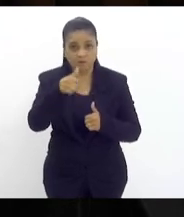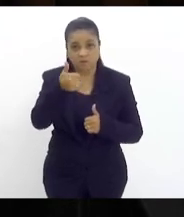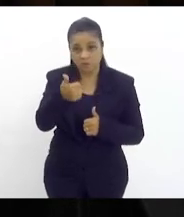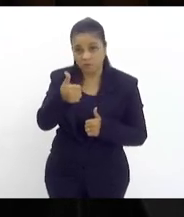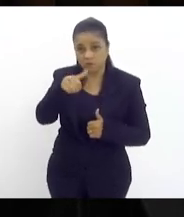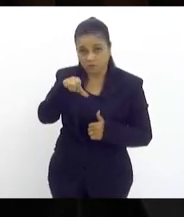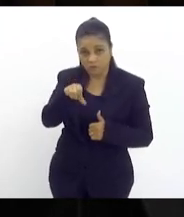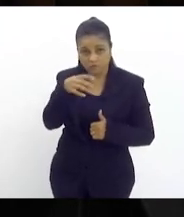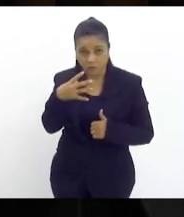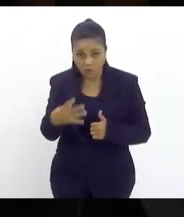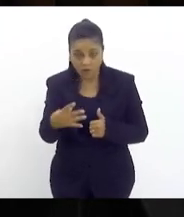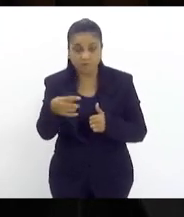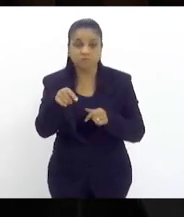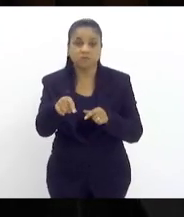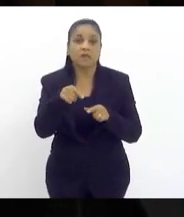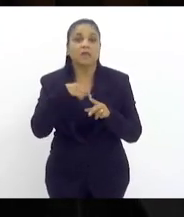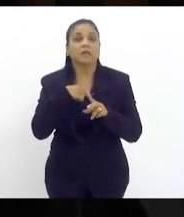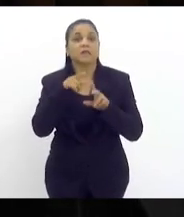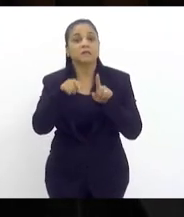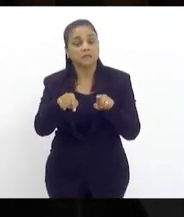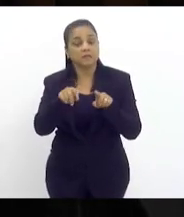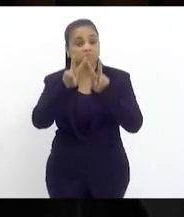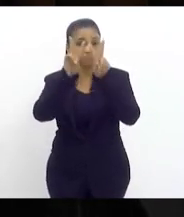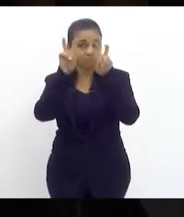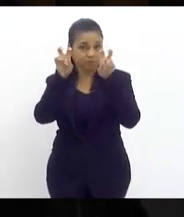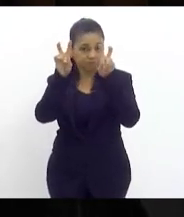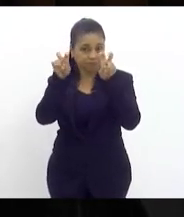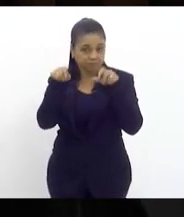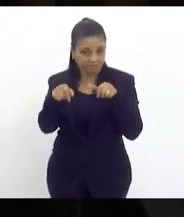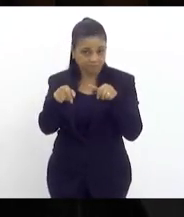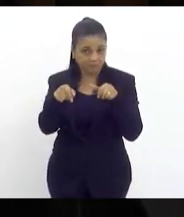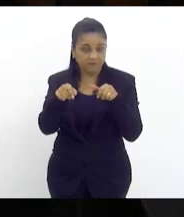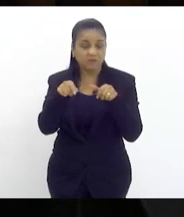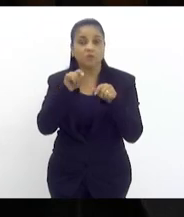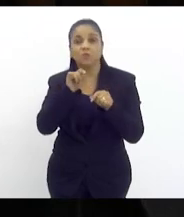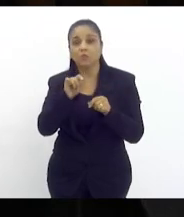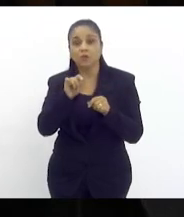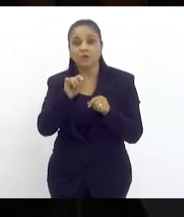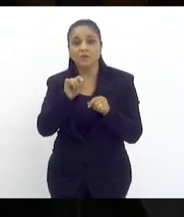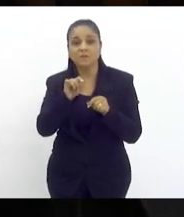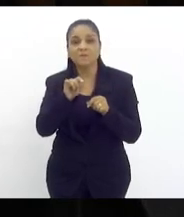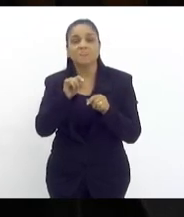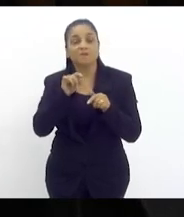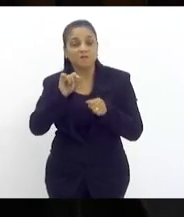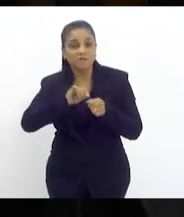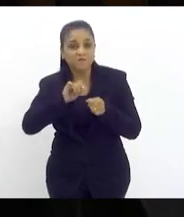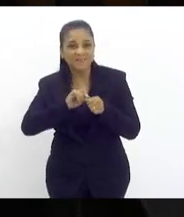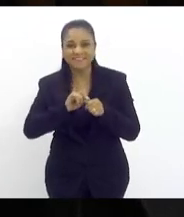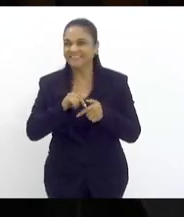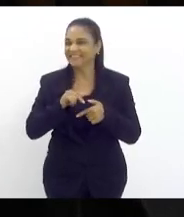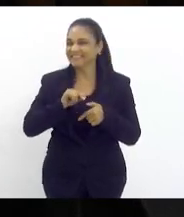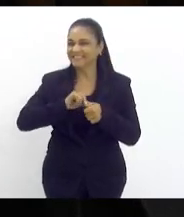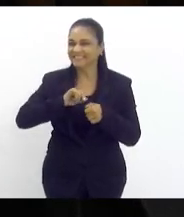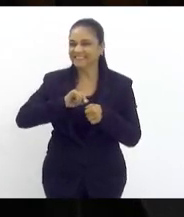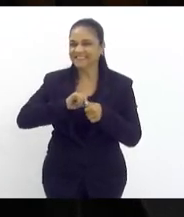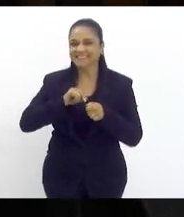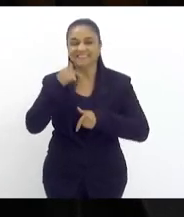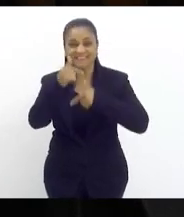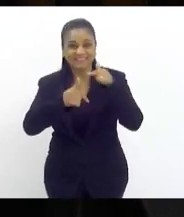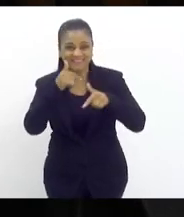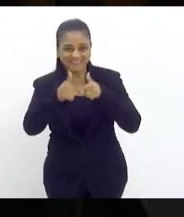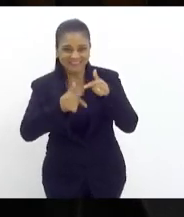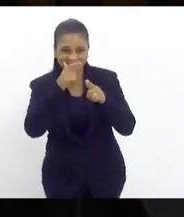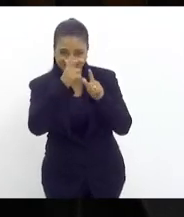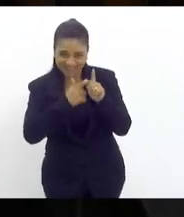um parêntese nosso. Caberia, sim, porque quando fizemos a CPI do serviço da dívida,